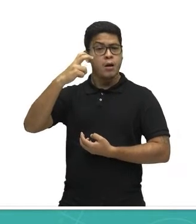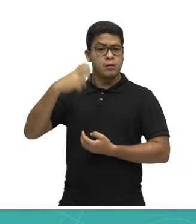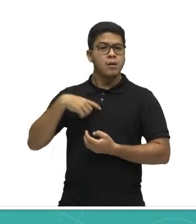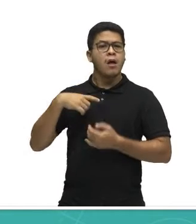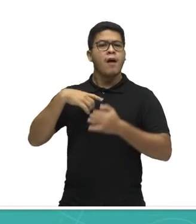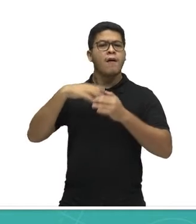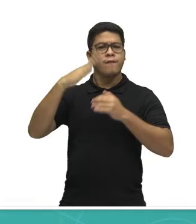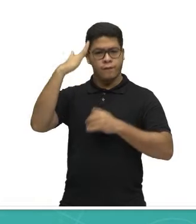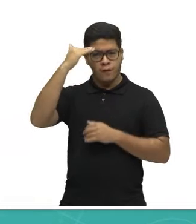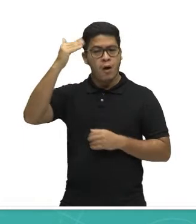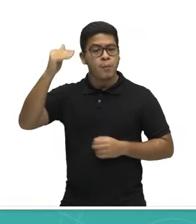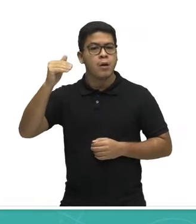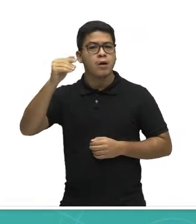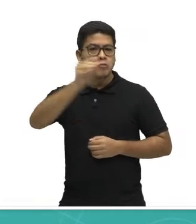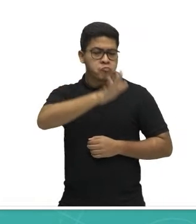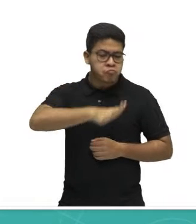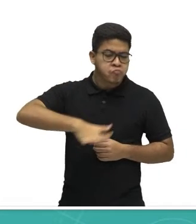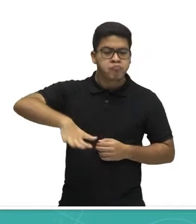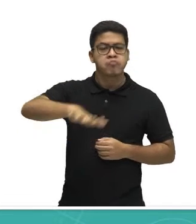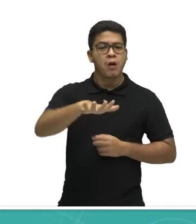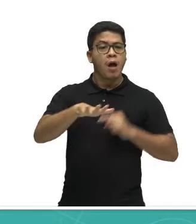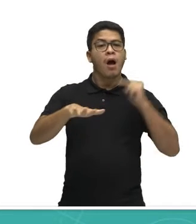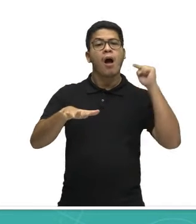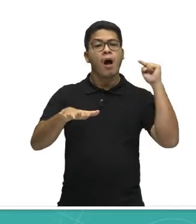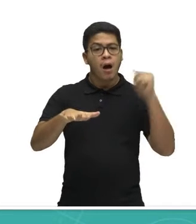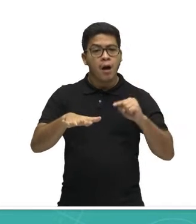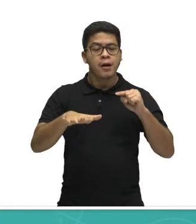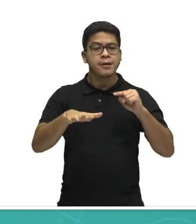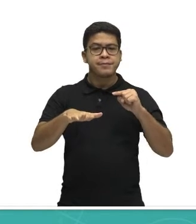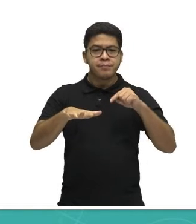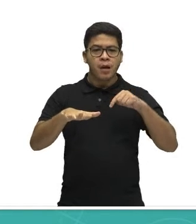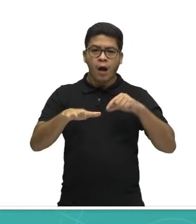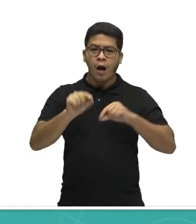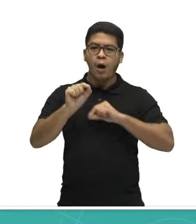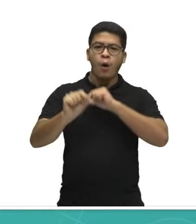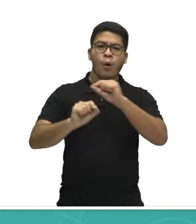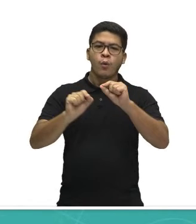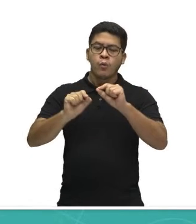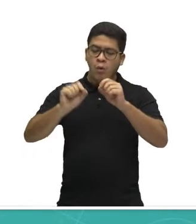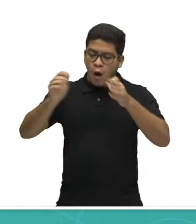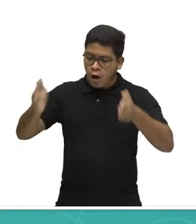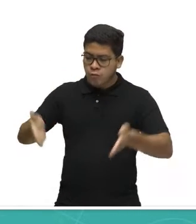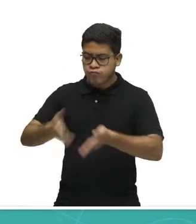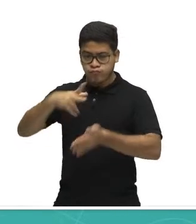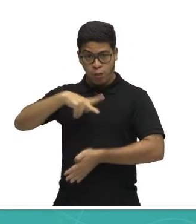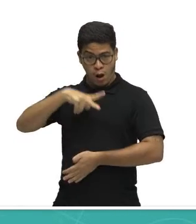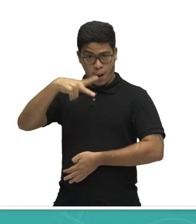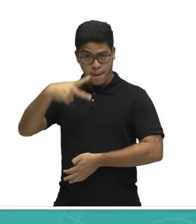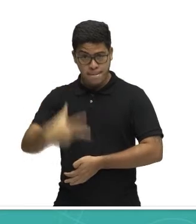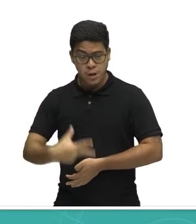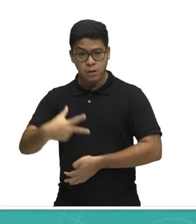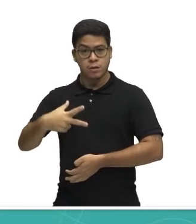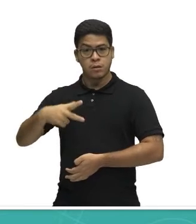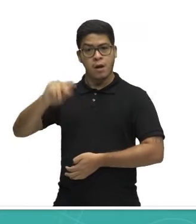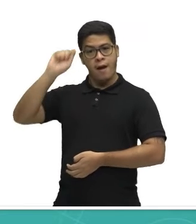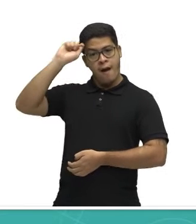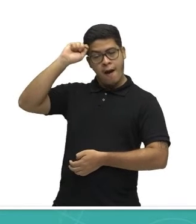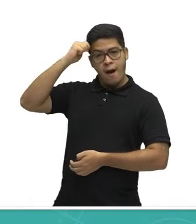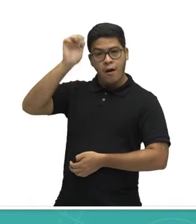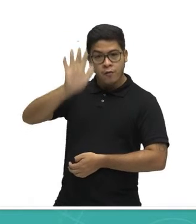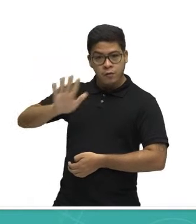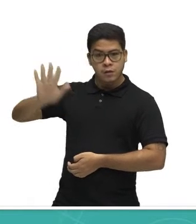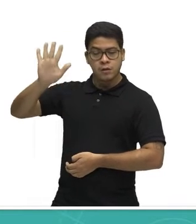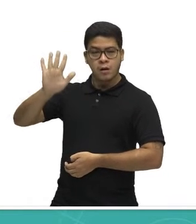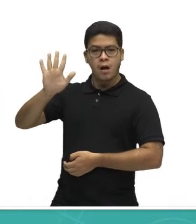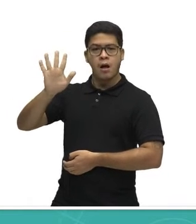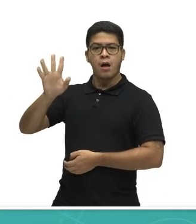da identidade nacional e com atributo das culturas portuguesas, africanas e indígenas. Olha, vocês sabem